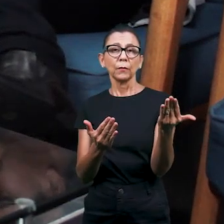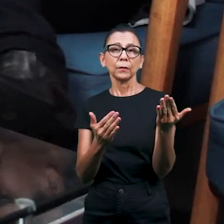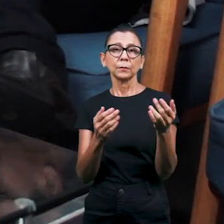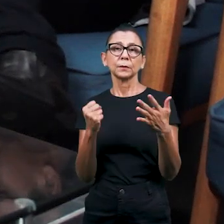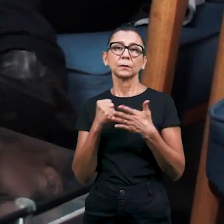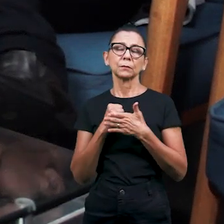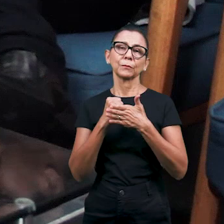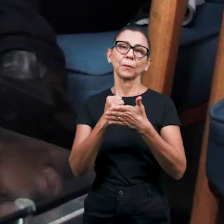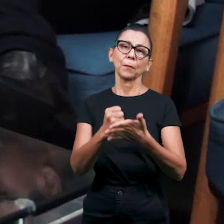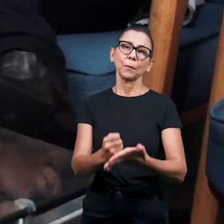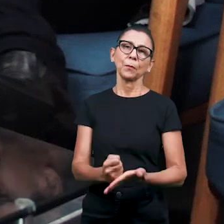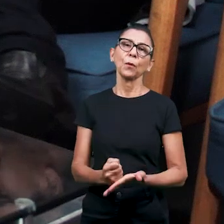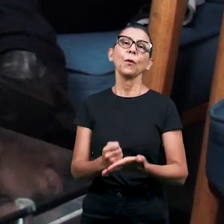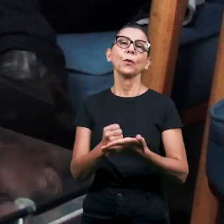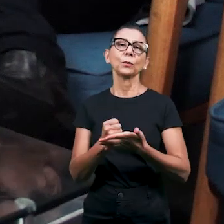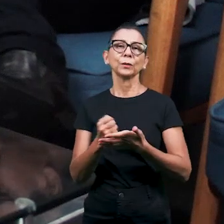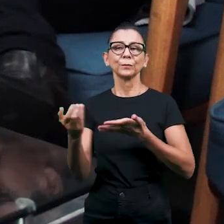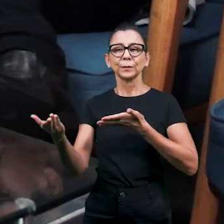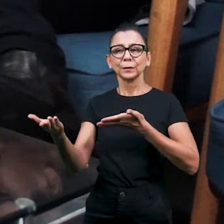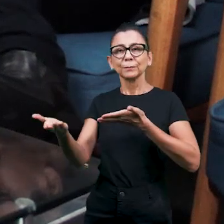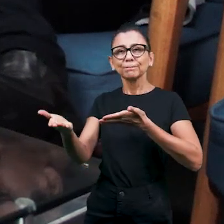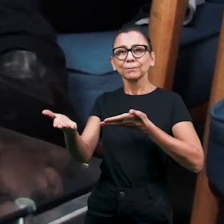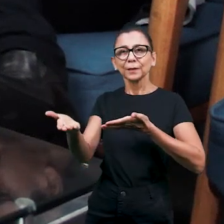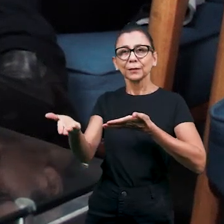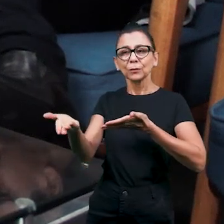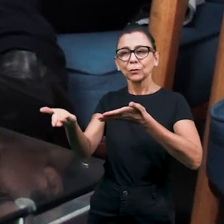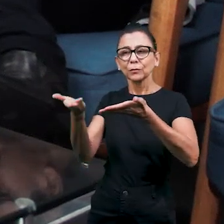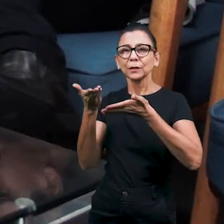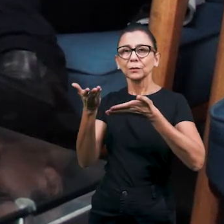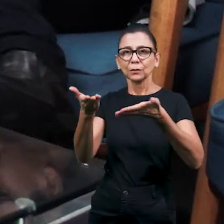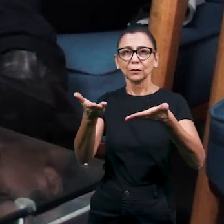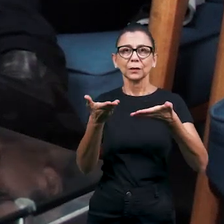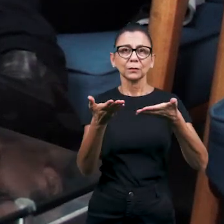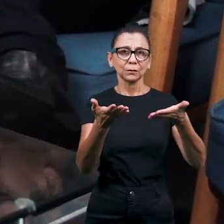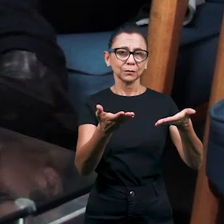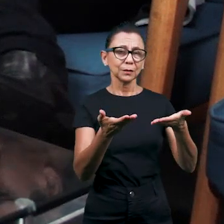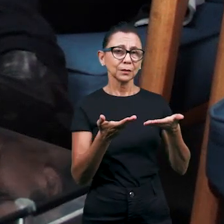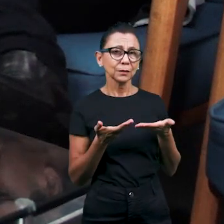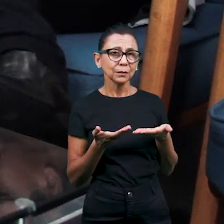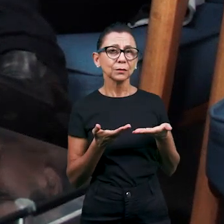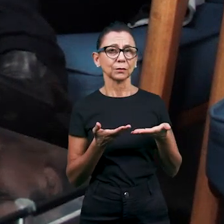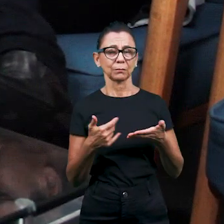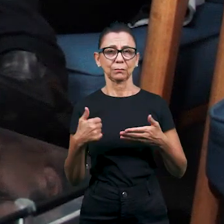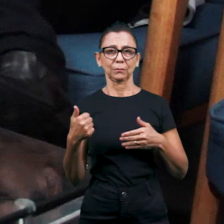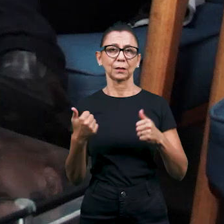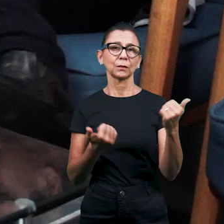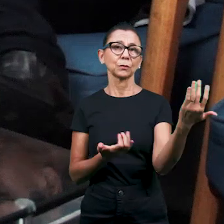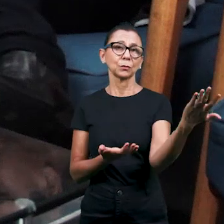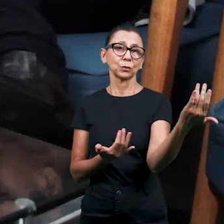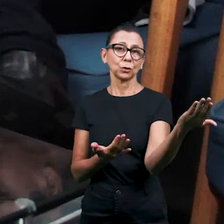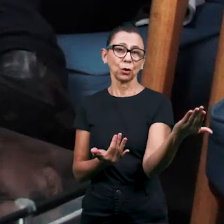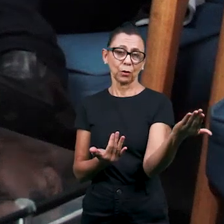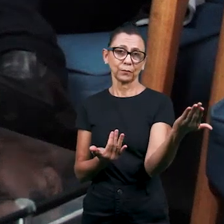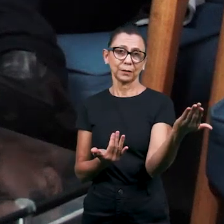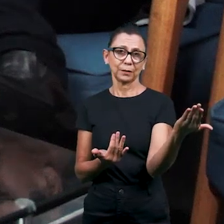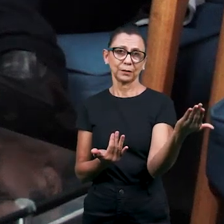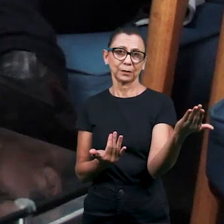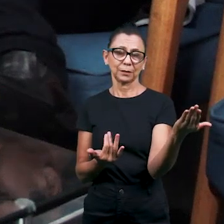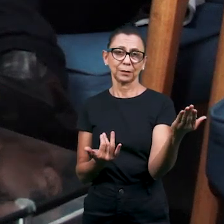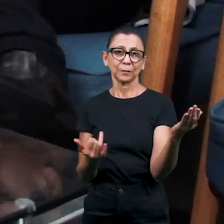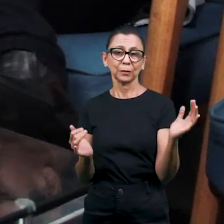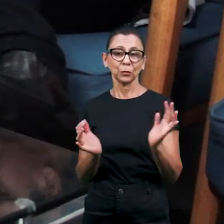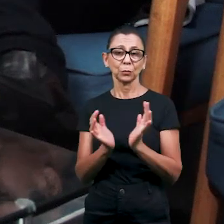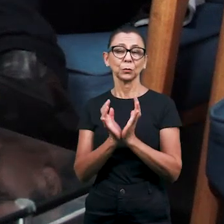realmente algo impressionante. Um outro ponto, acho que é importante do trabalho, pastor Josias, é que esta geração